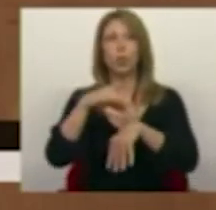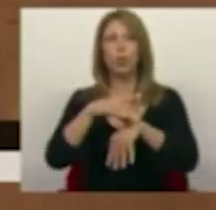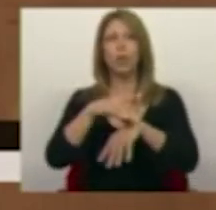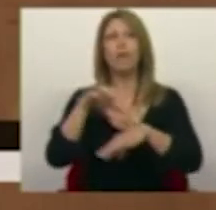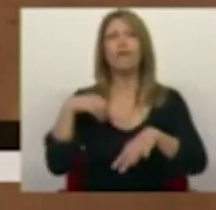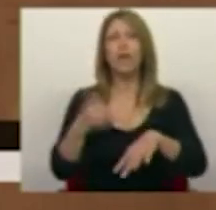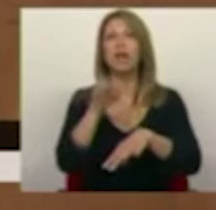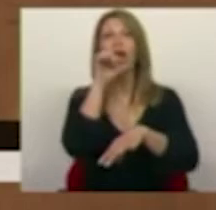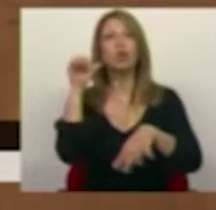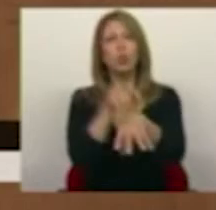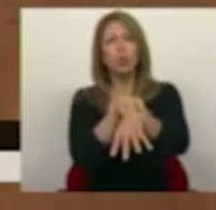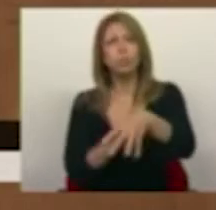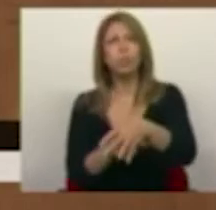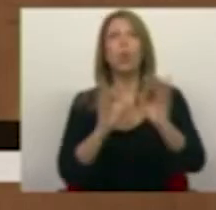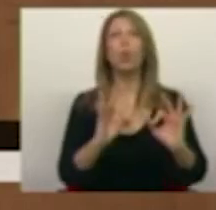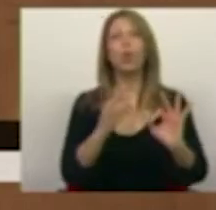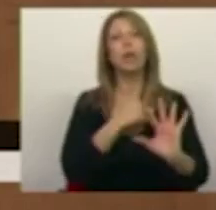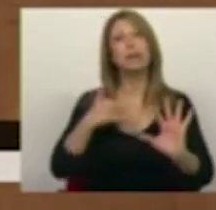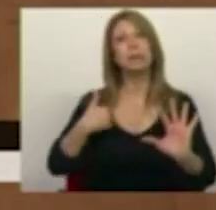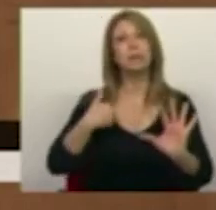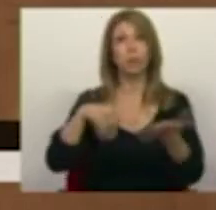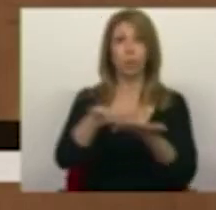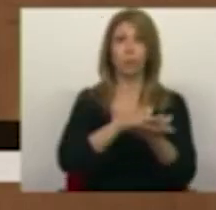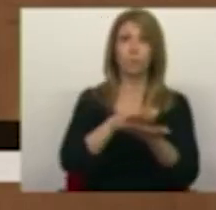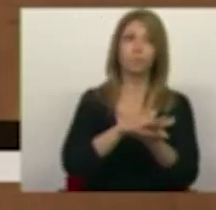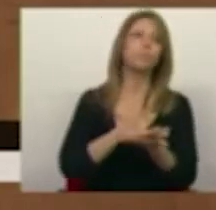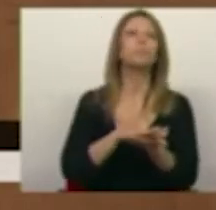azuis, triados como verdes e azuis, para os cuidados de saúde primários e